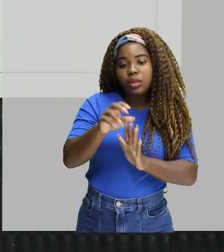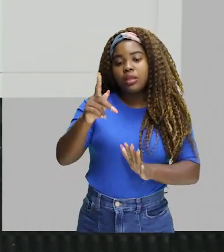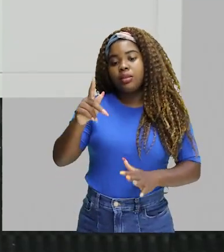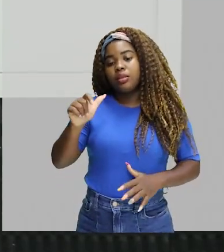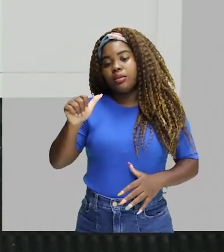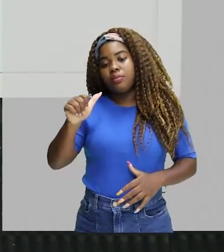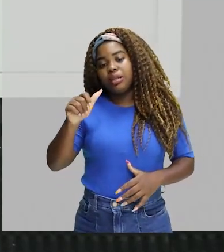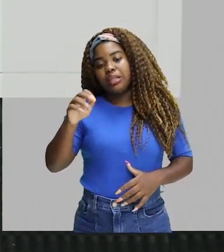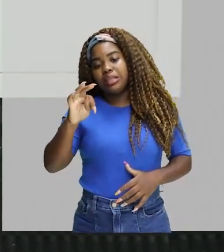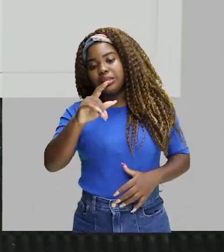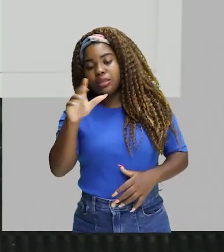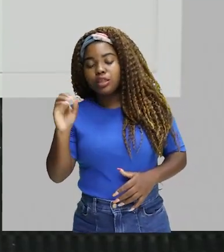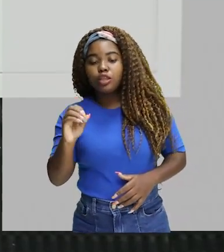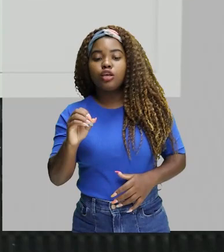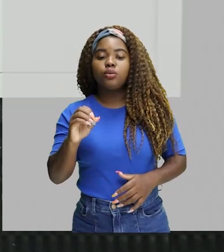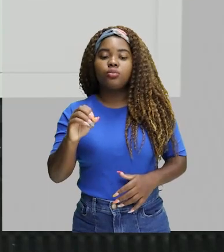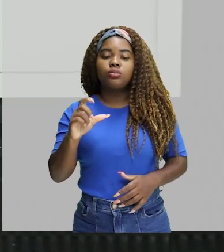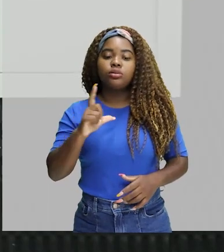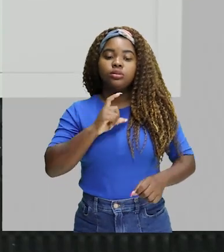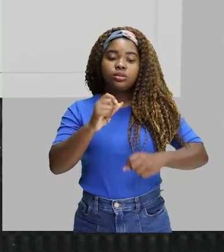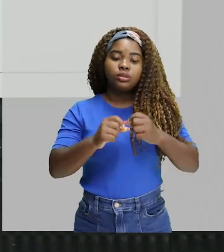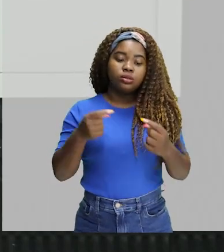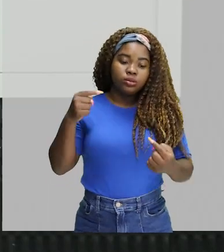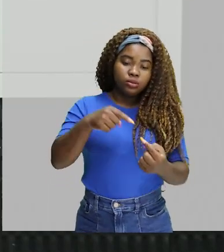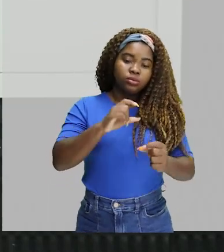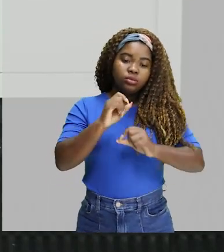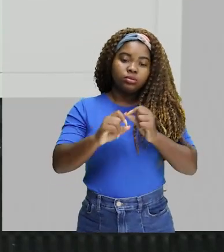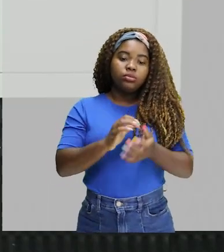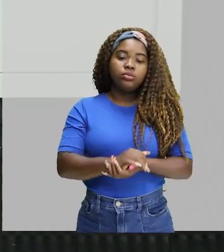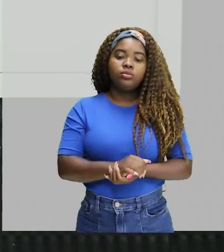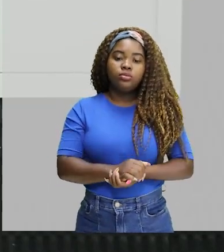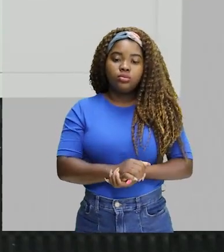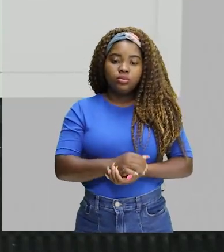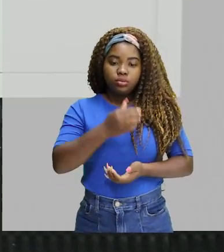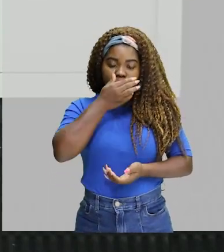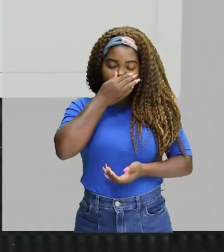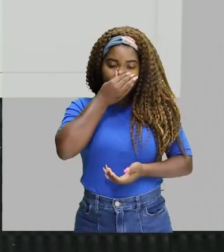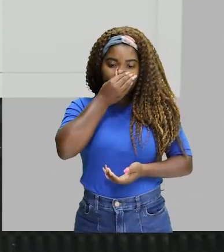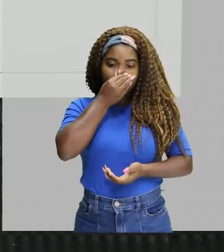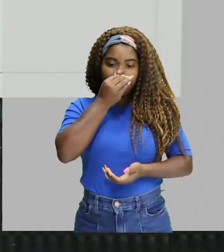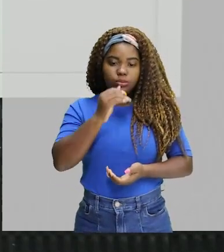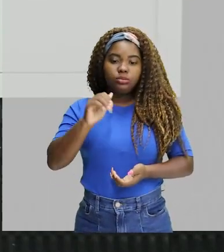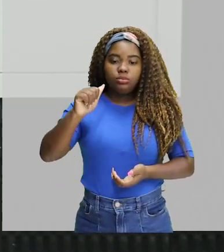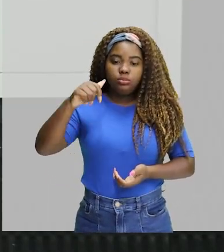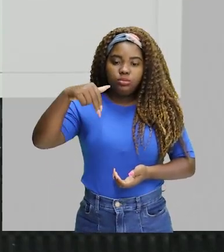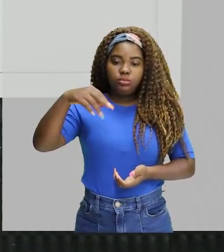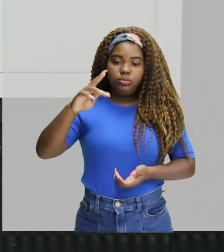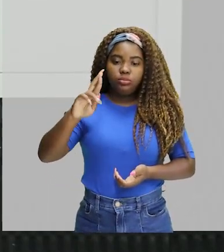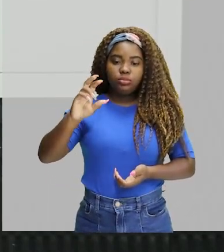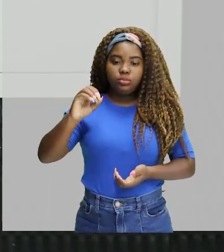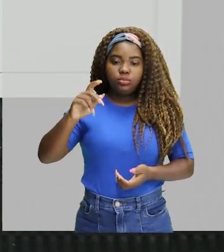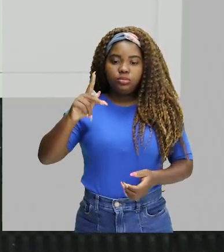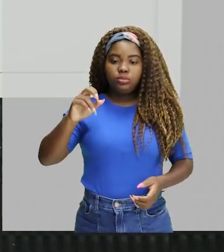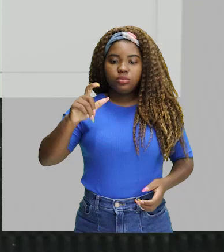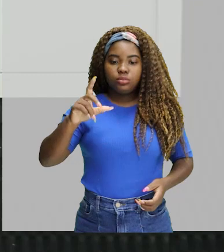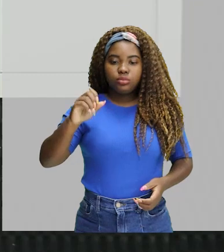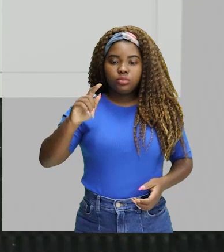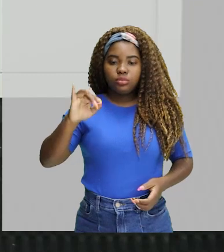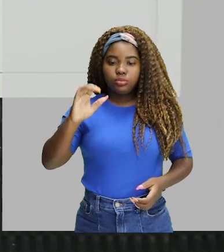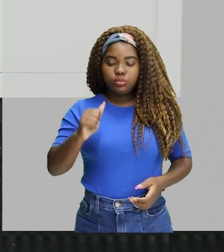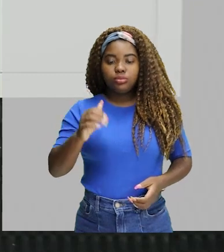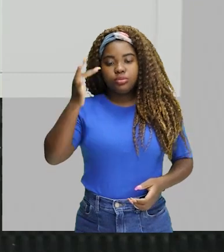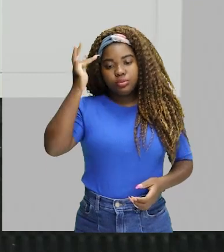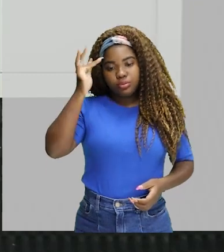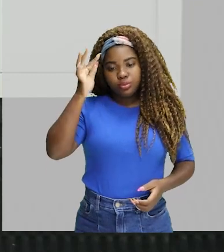vai tratar, ok, de uma antropologia filosófica. Olha só,